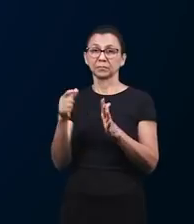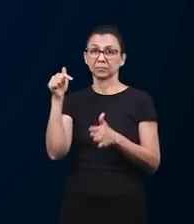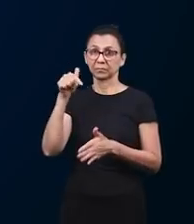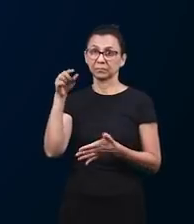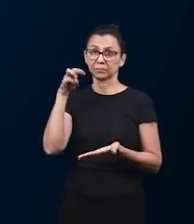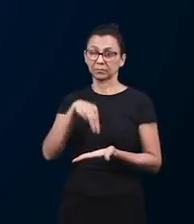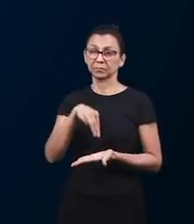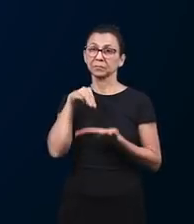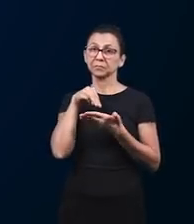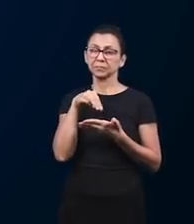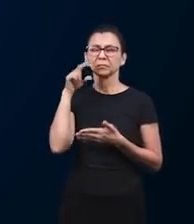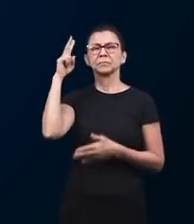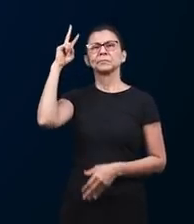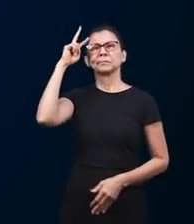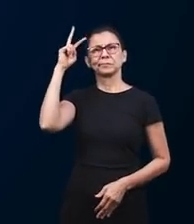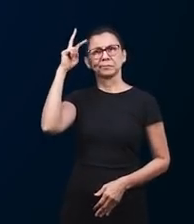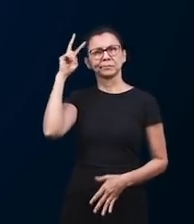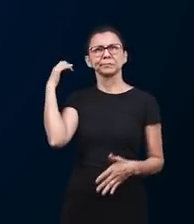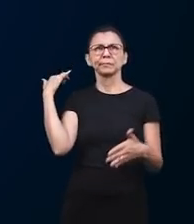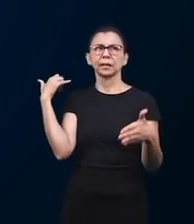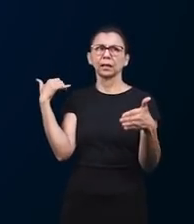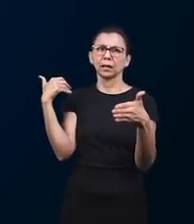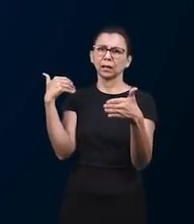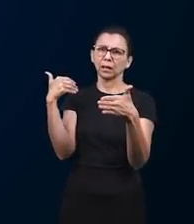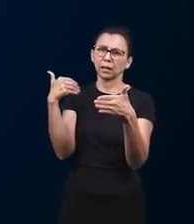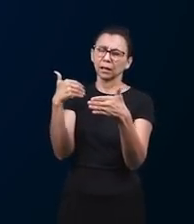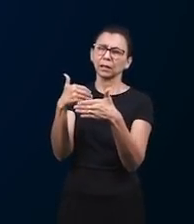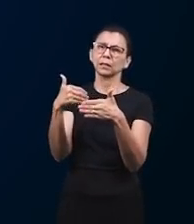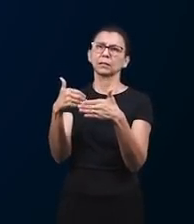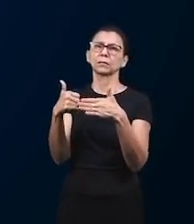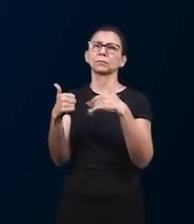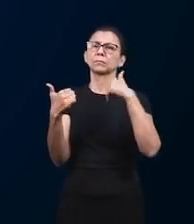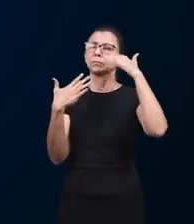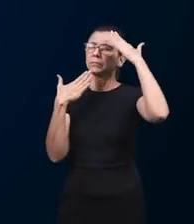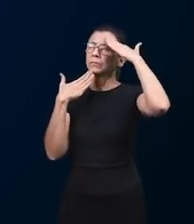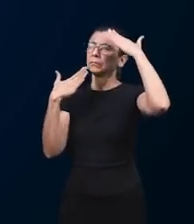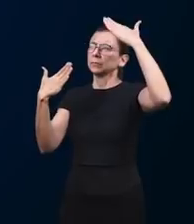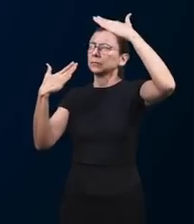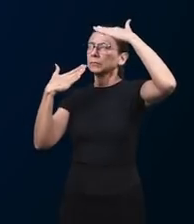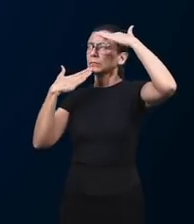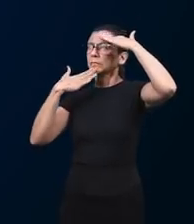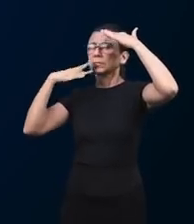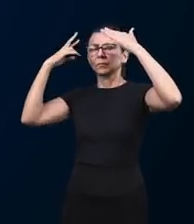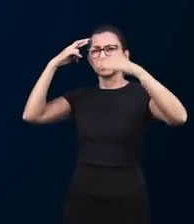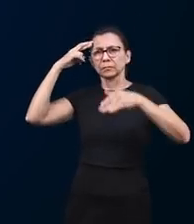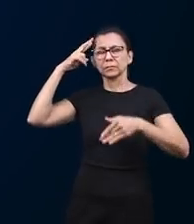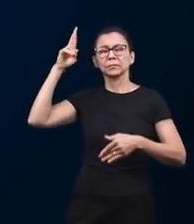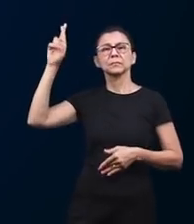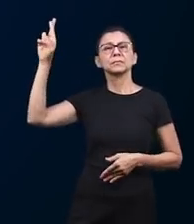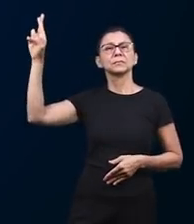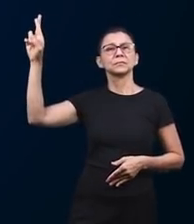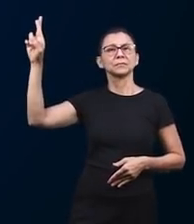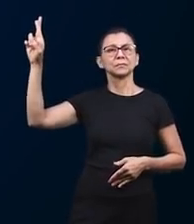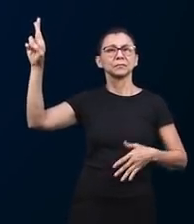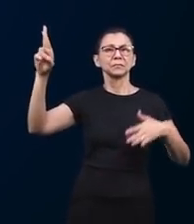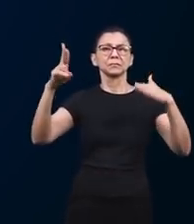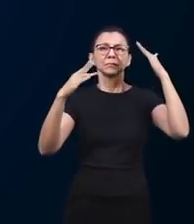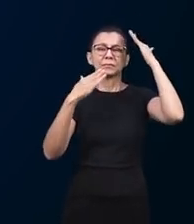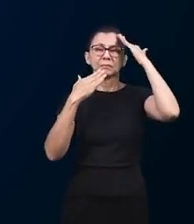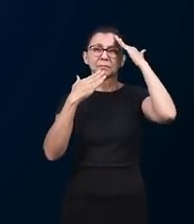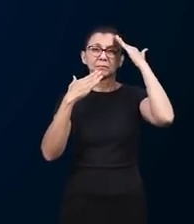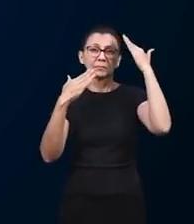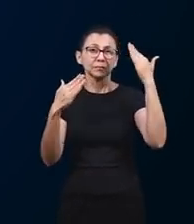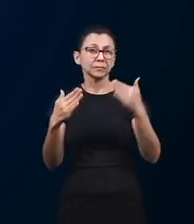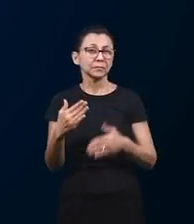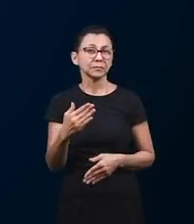igreja, né? E eu me lembro, e até hoje eu glorifico o nome do Senhor, e nós devemos glorificar. Daquilo que